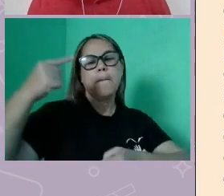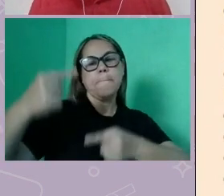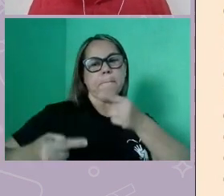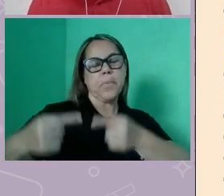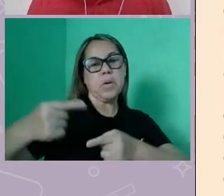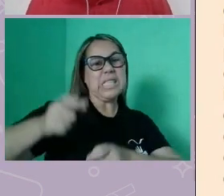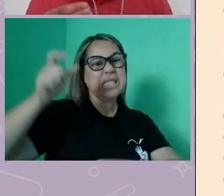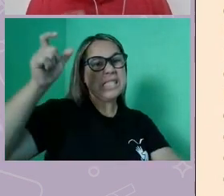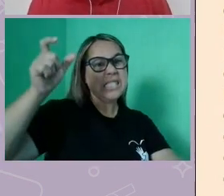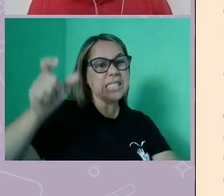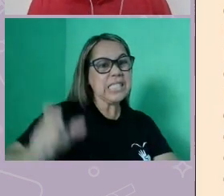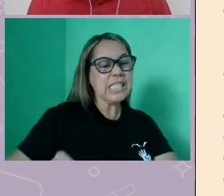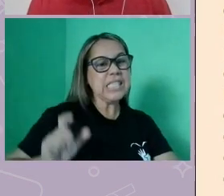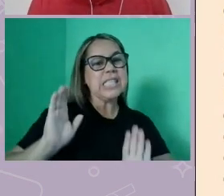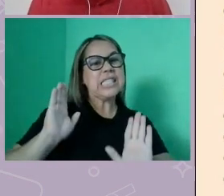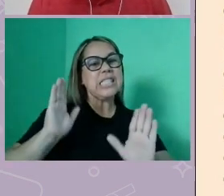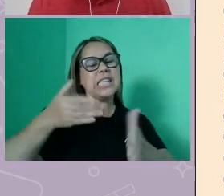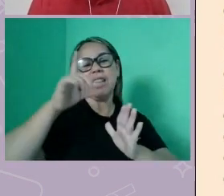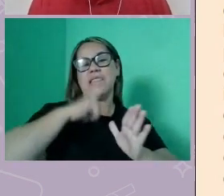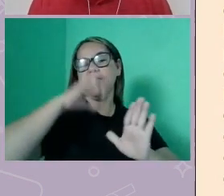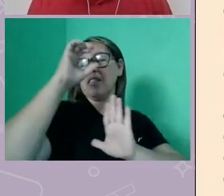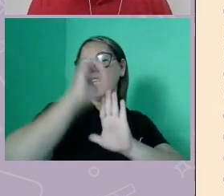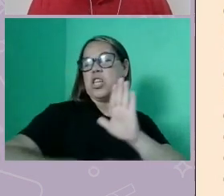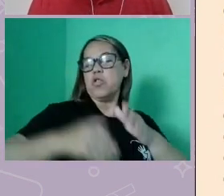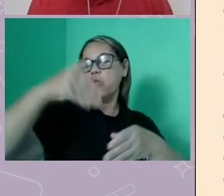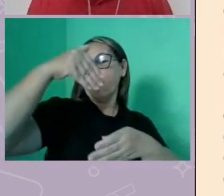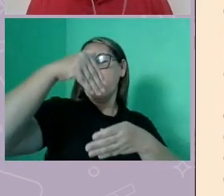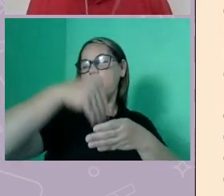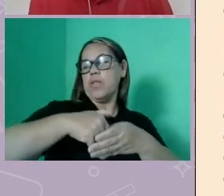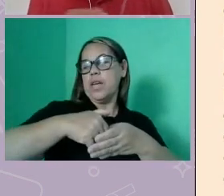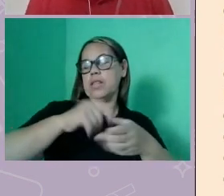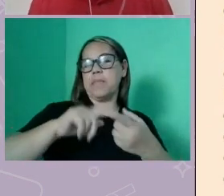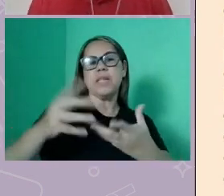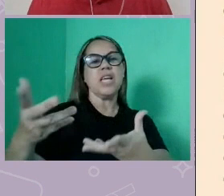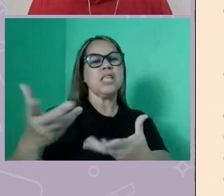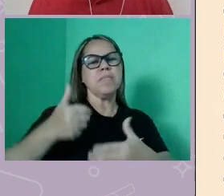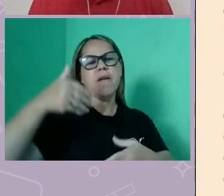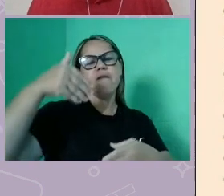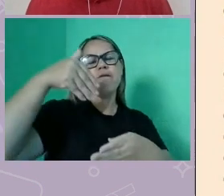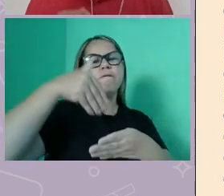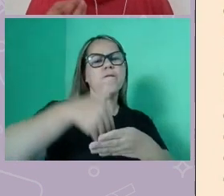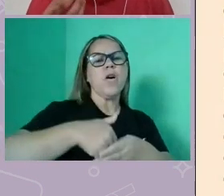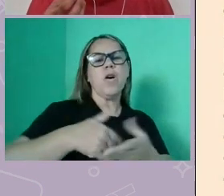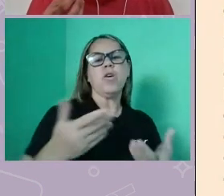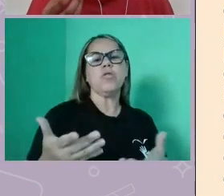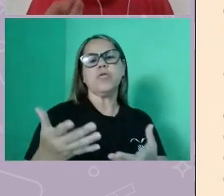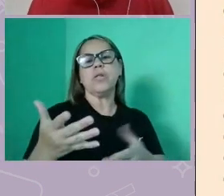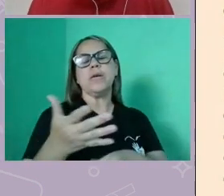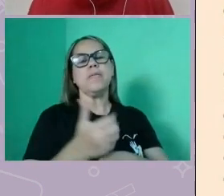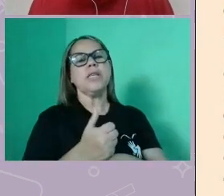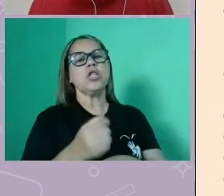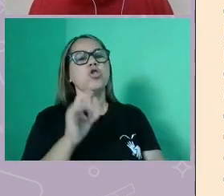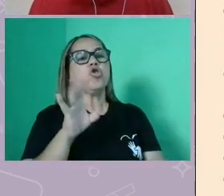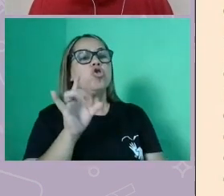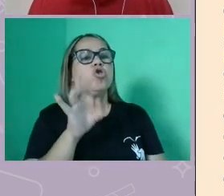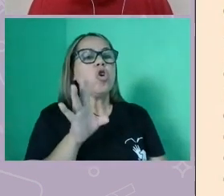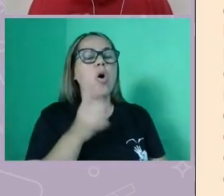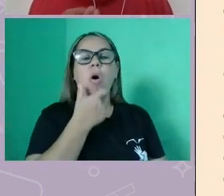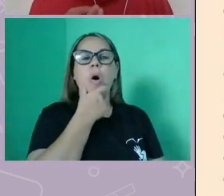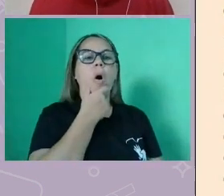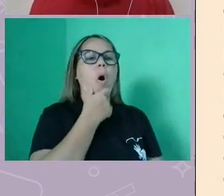ligada ao direito de votar e ser votado na praça na ágora somente homens